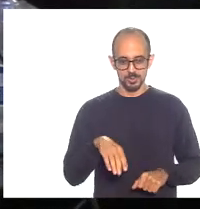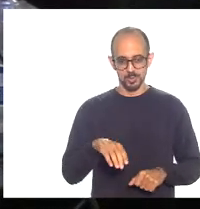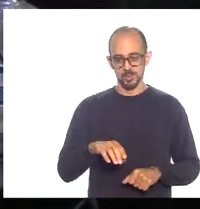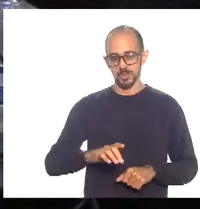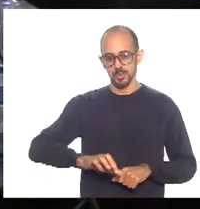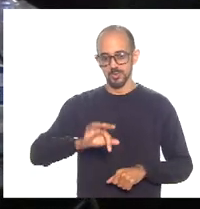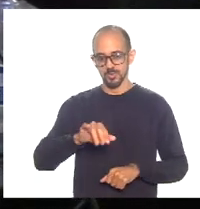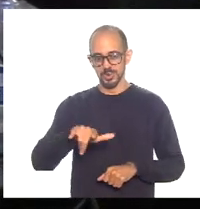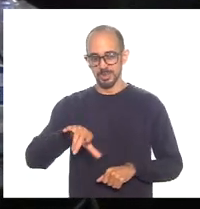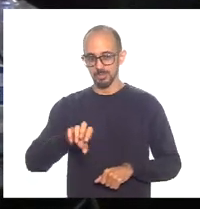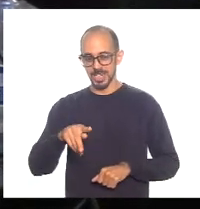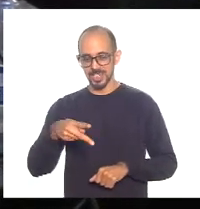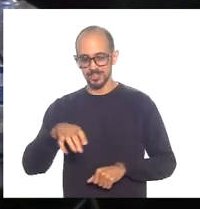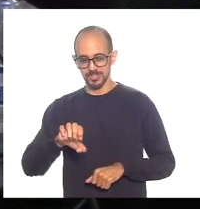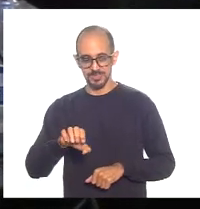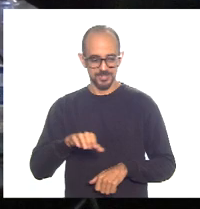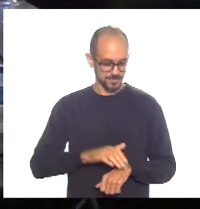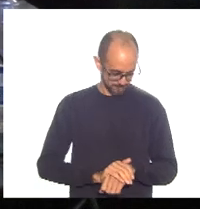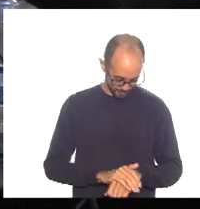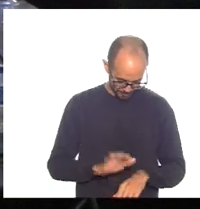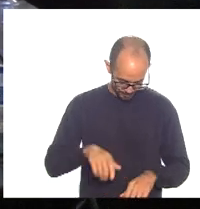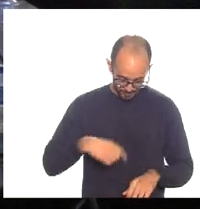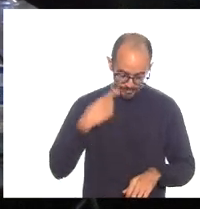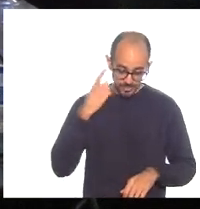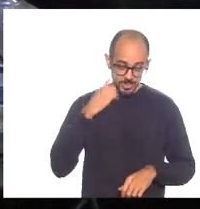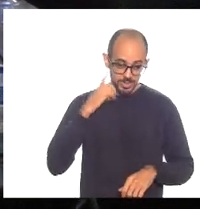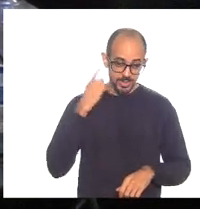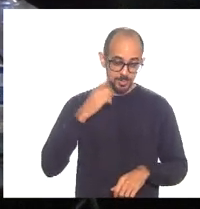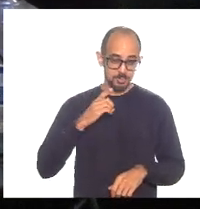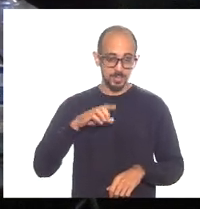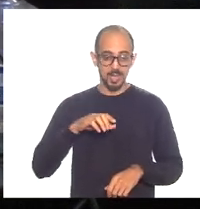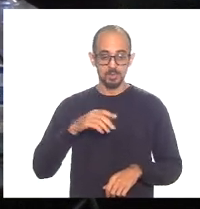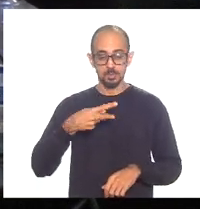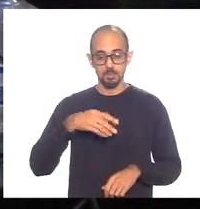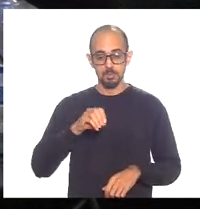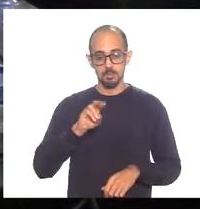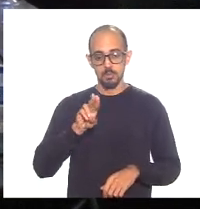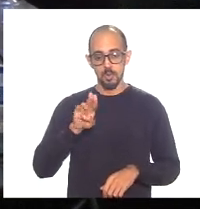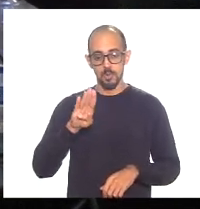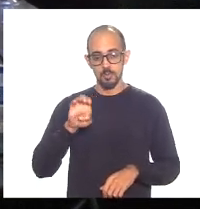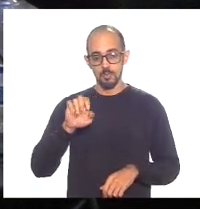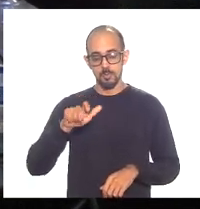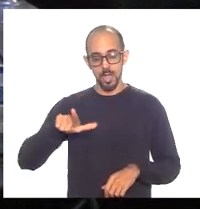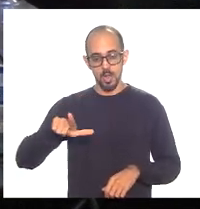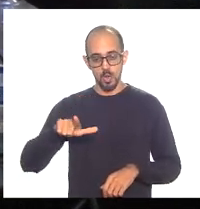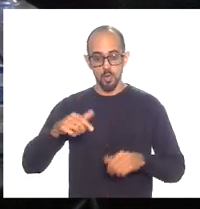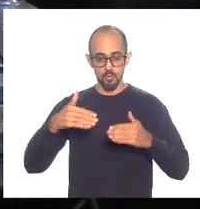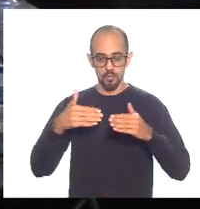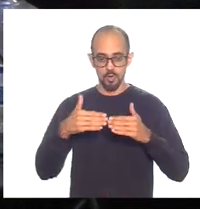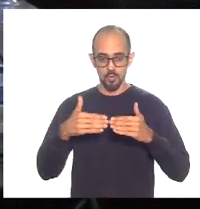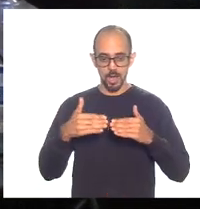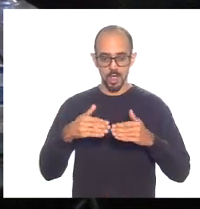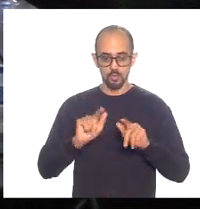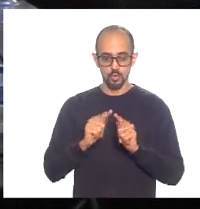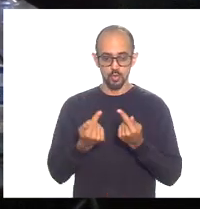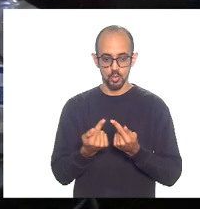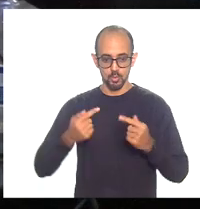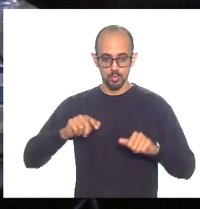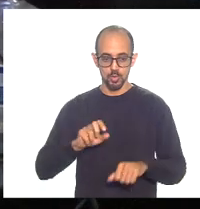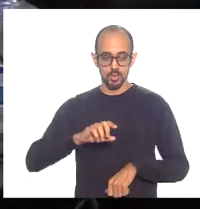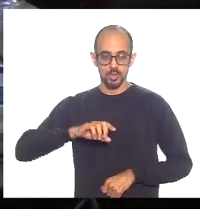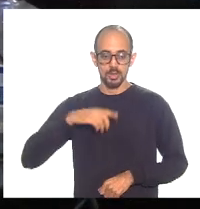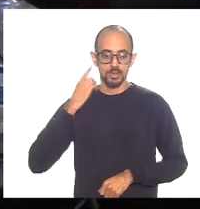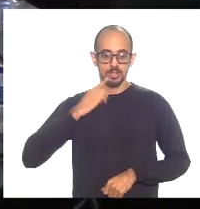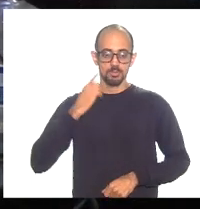Deputado Felipe Soares. Deputado Felipe Pobel. Favorável no grupo. Deputada